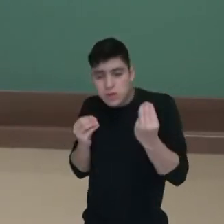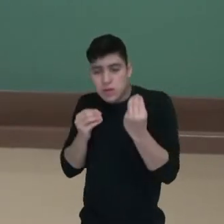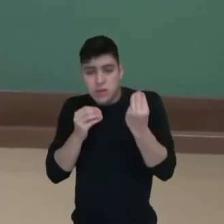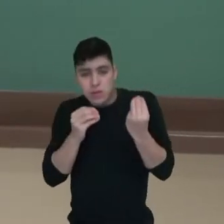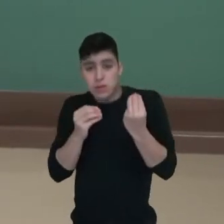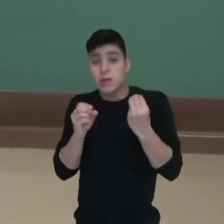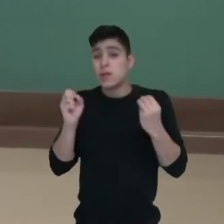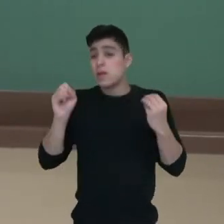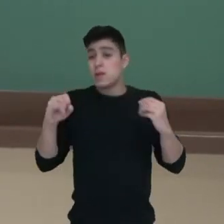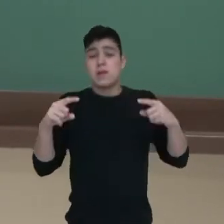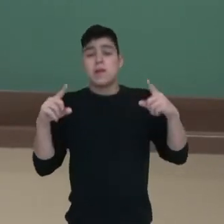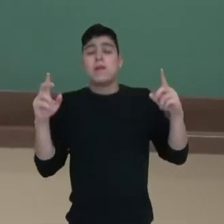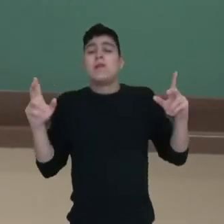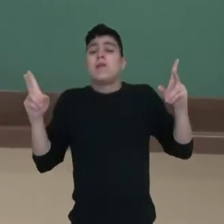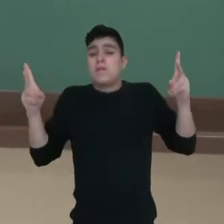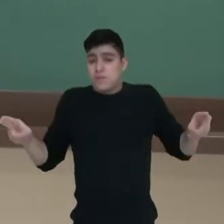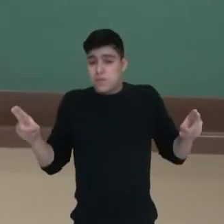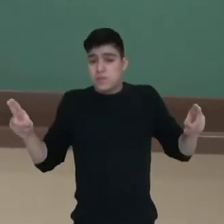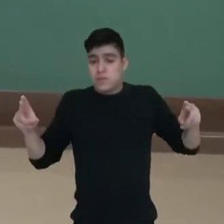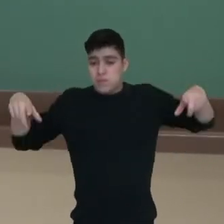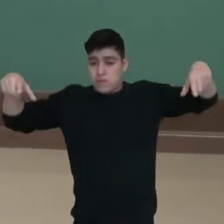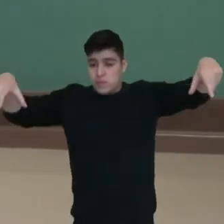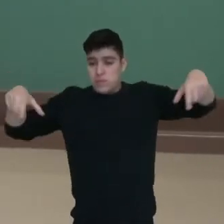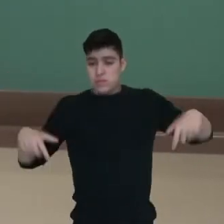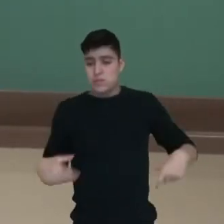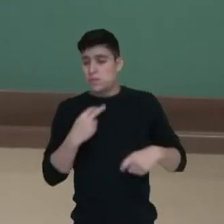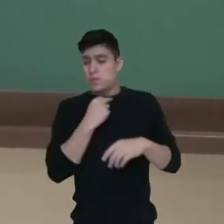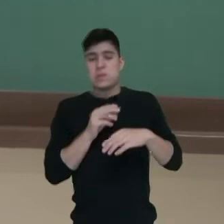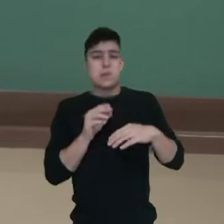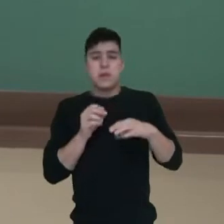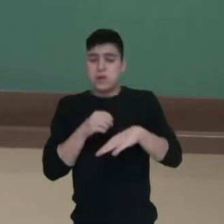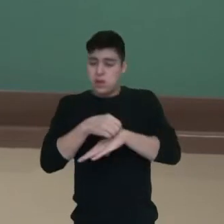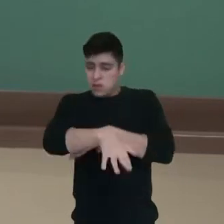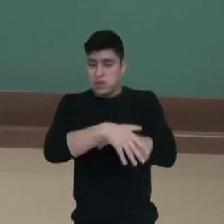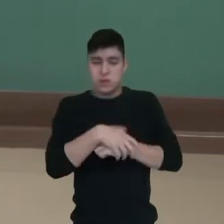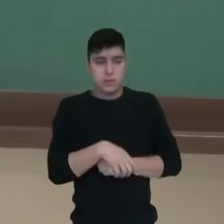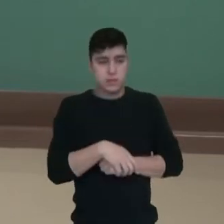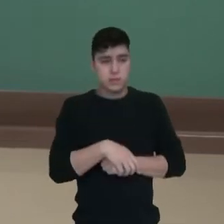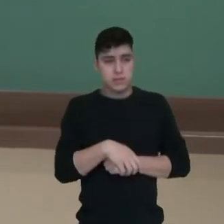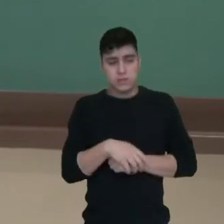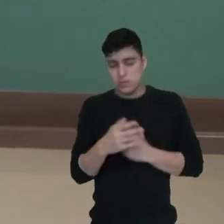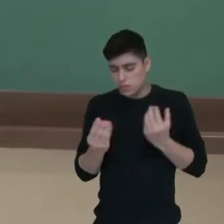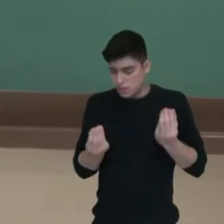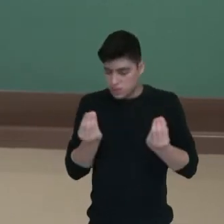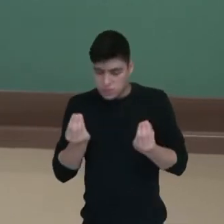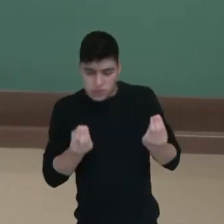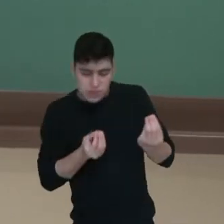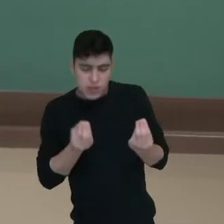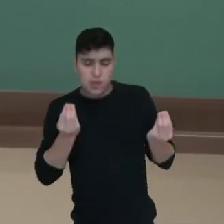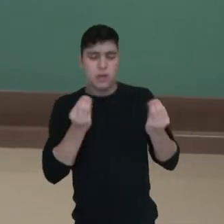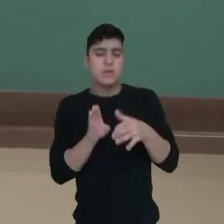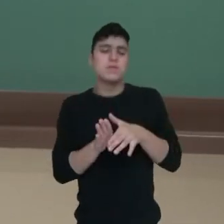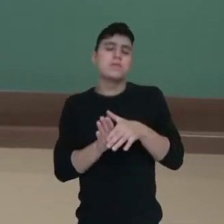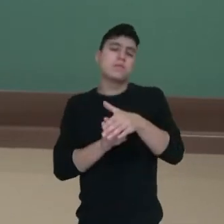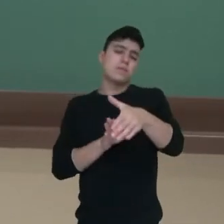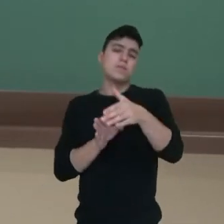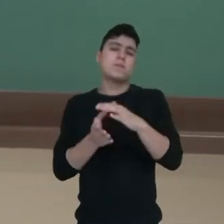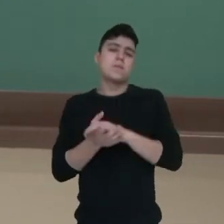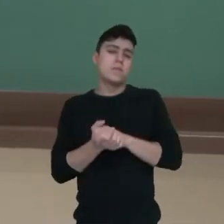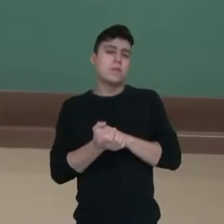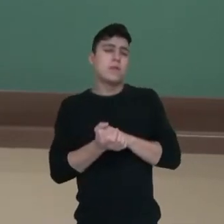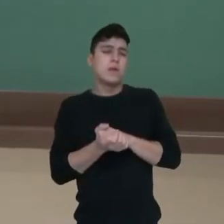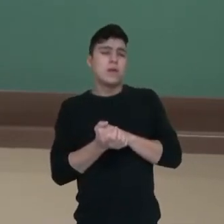o chamador do outro time, obviamente que não ia fazer essa orientação. Aí, quem que faz a orientação